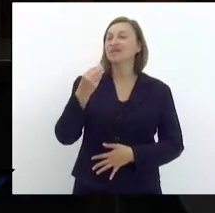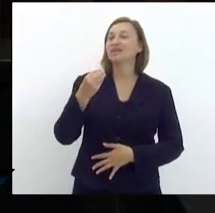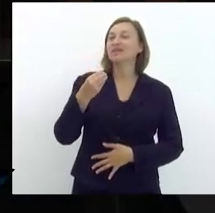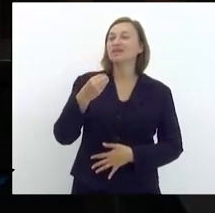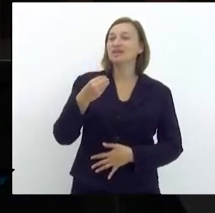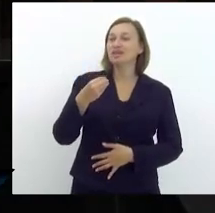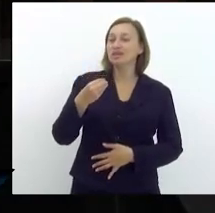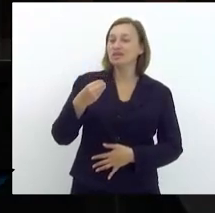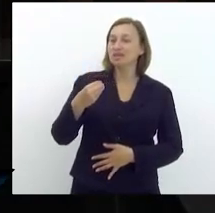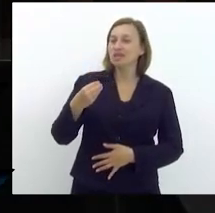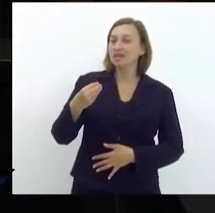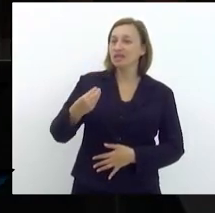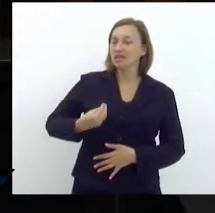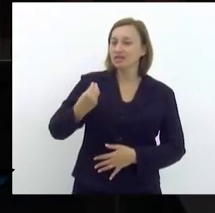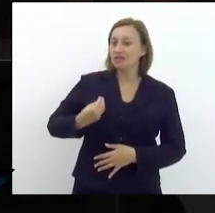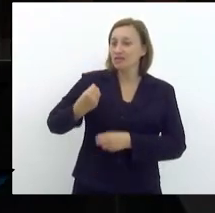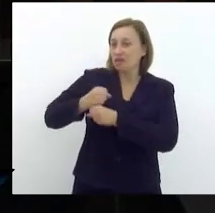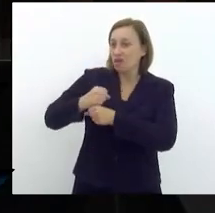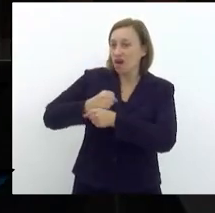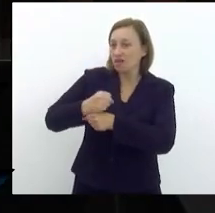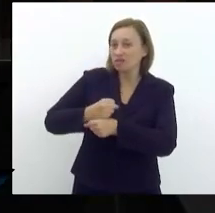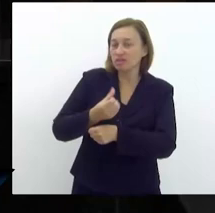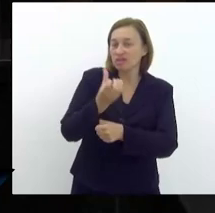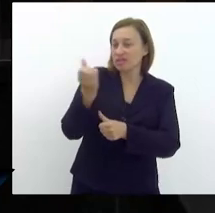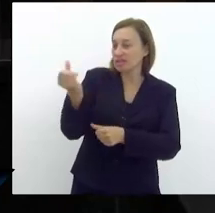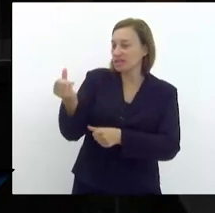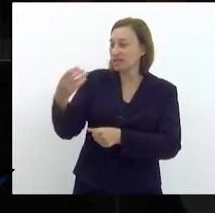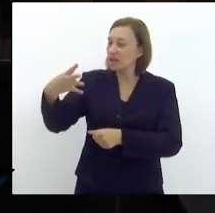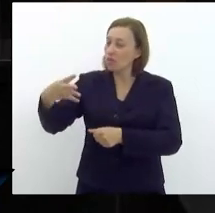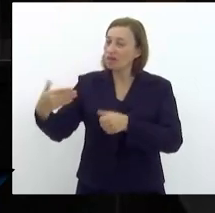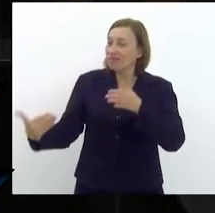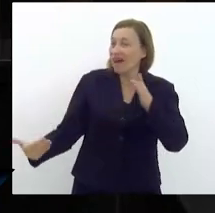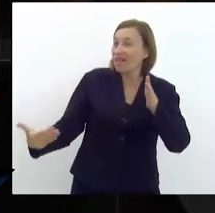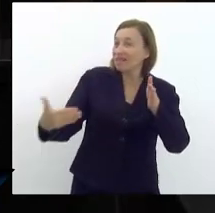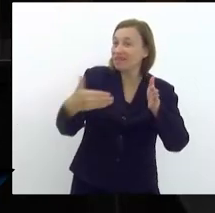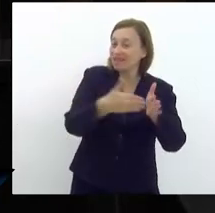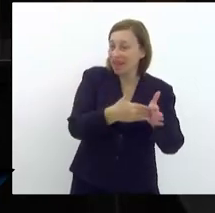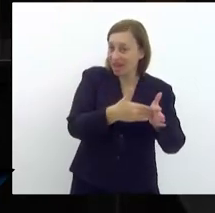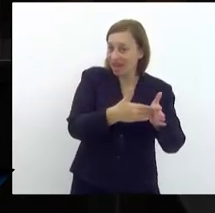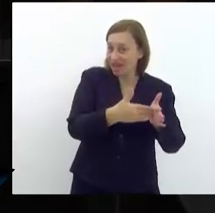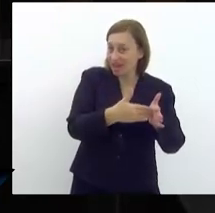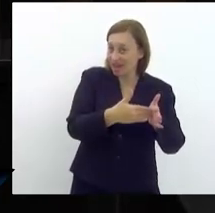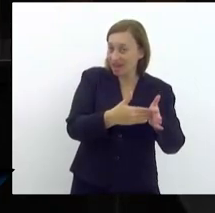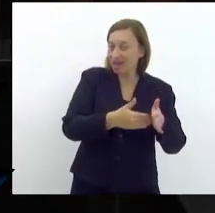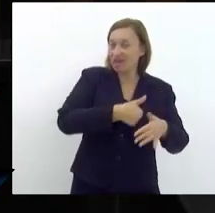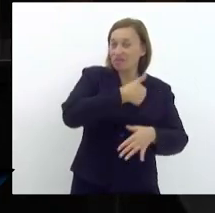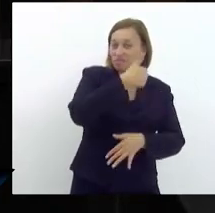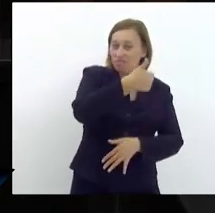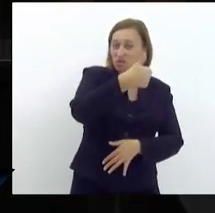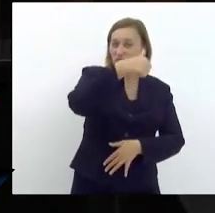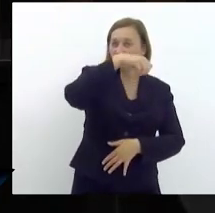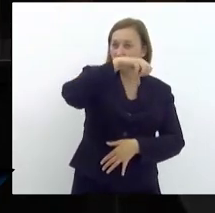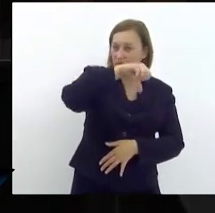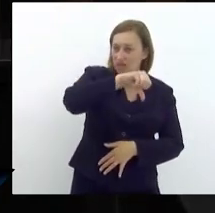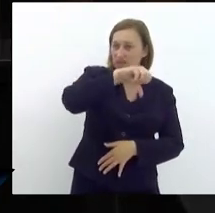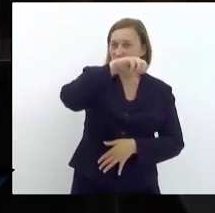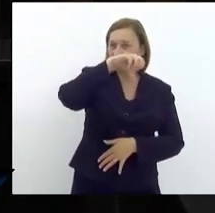64 até praticamente os idos de 19080